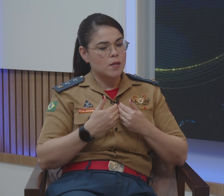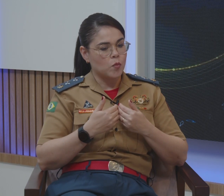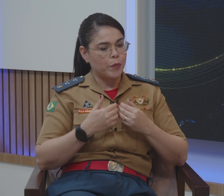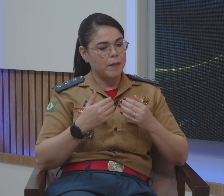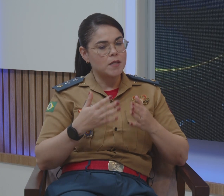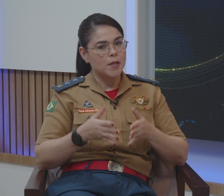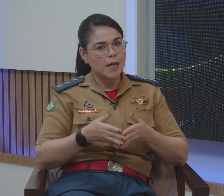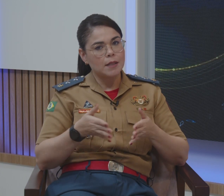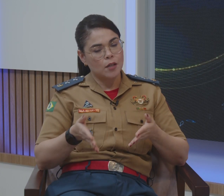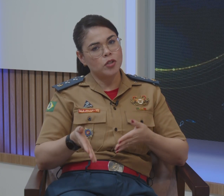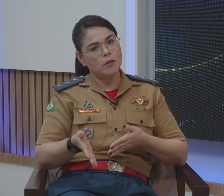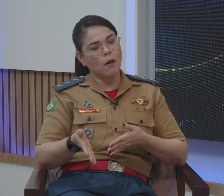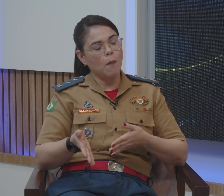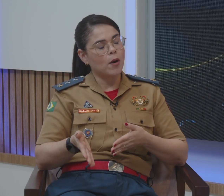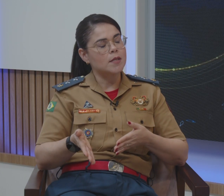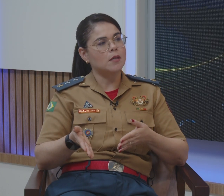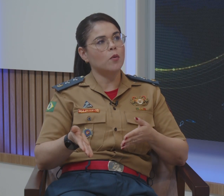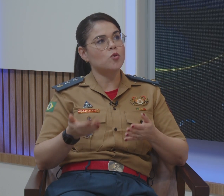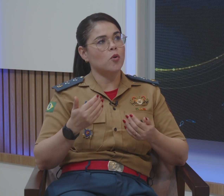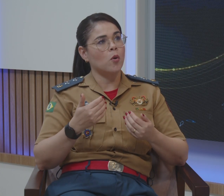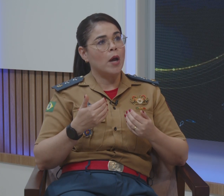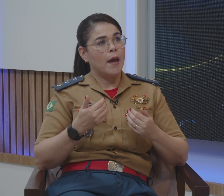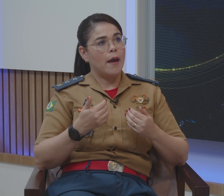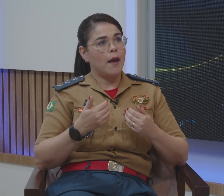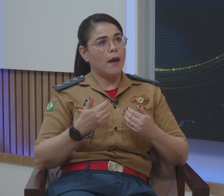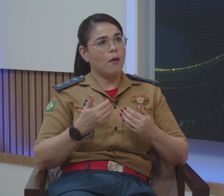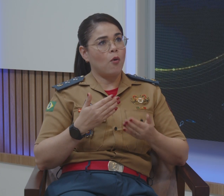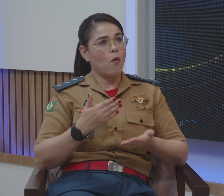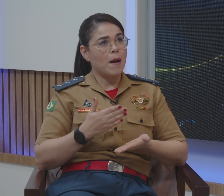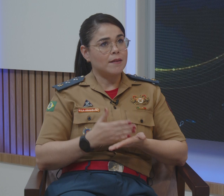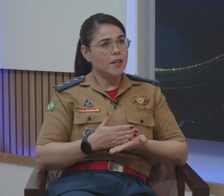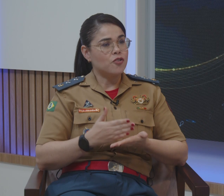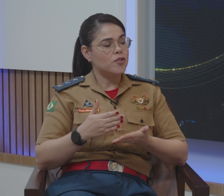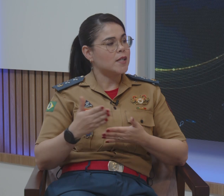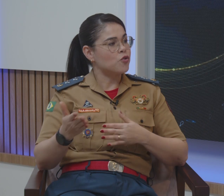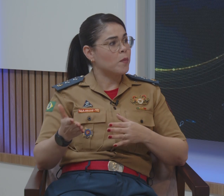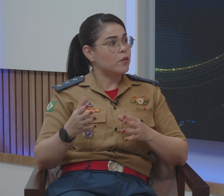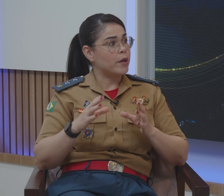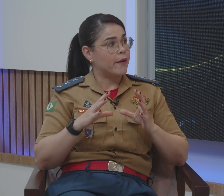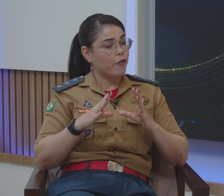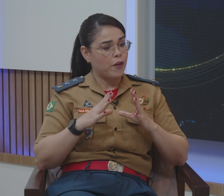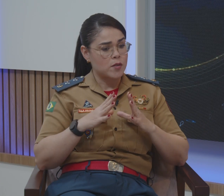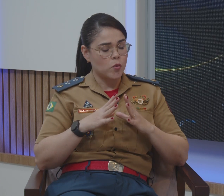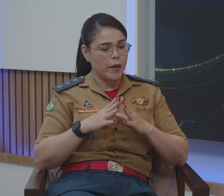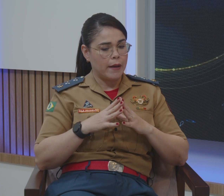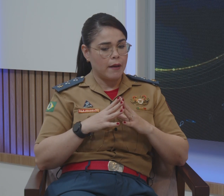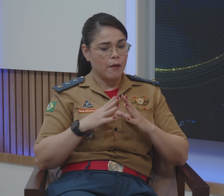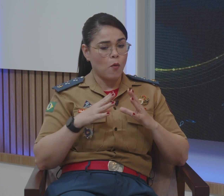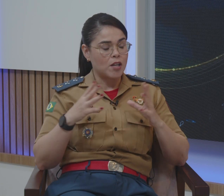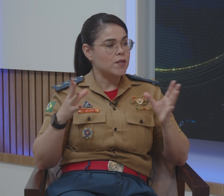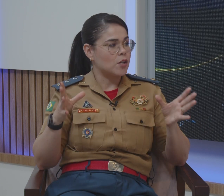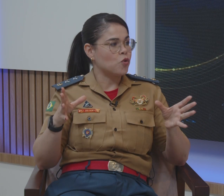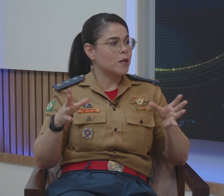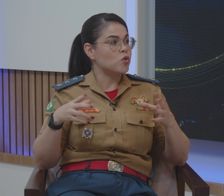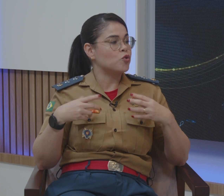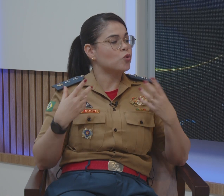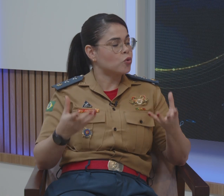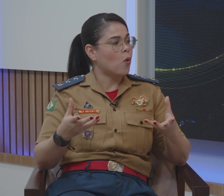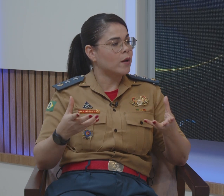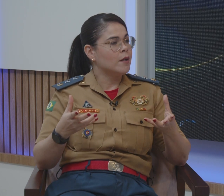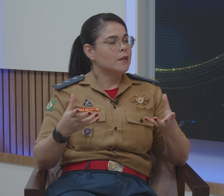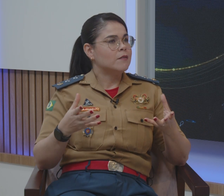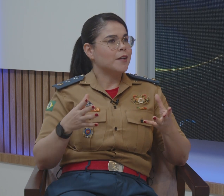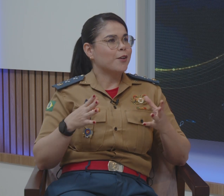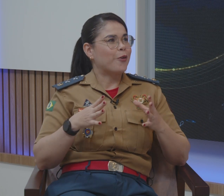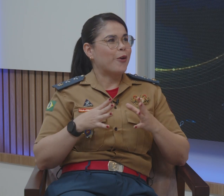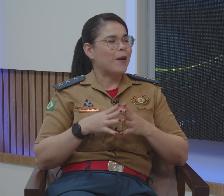meu caso, minha especialidade dentro da corporação, eu sou combatente de incêndio urbano, eu faço combate a incêndio urbano, sou